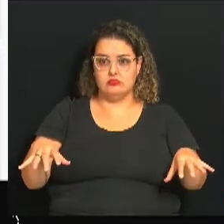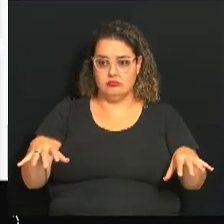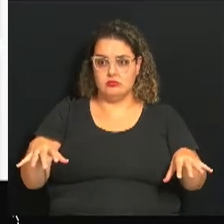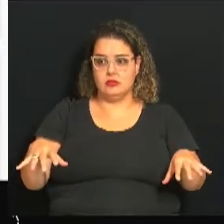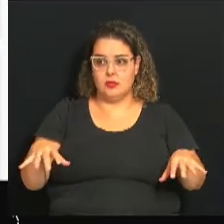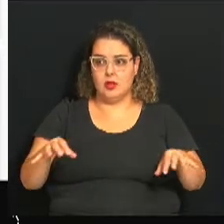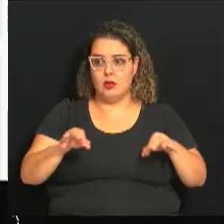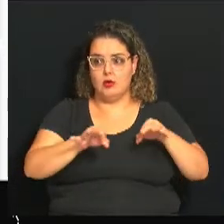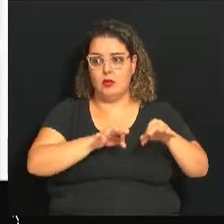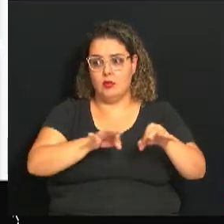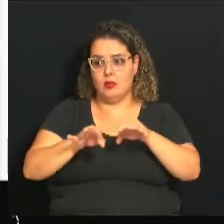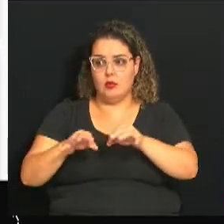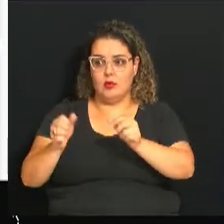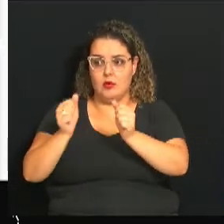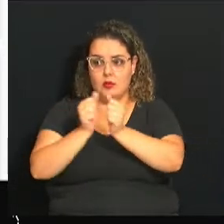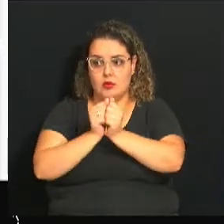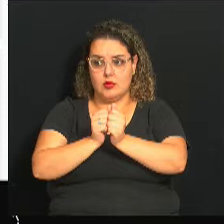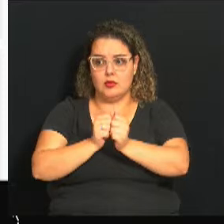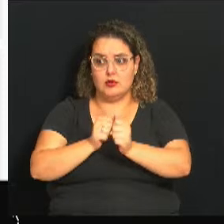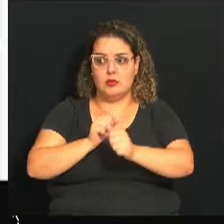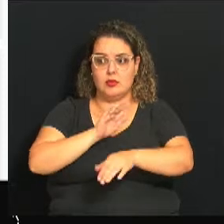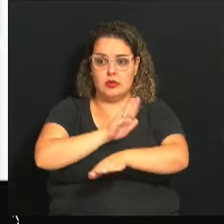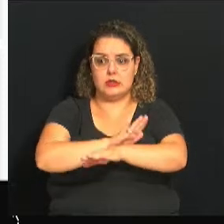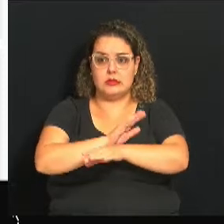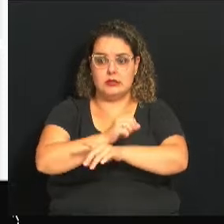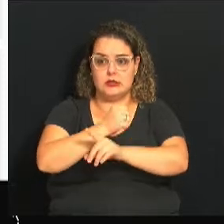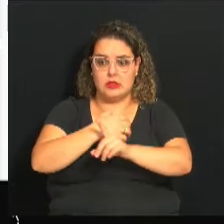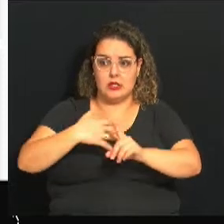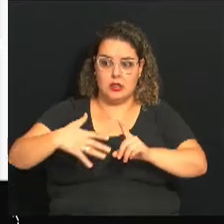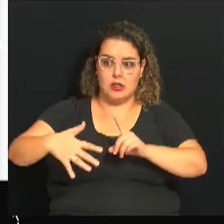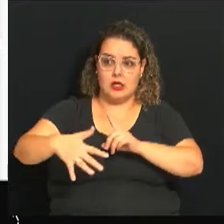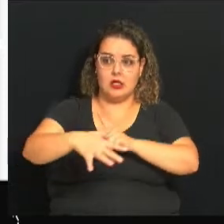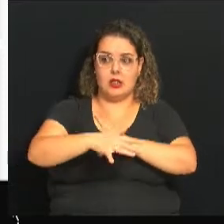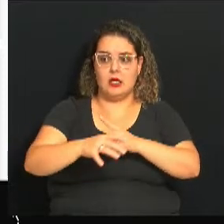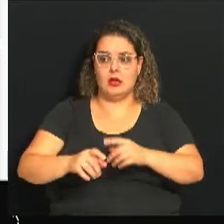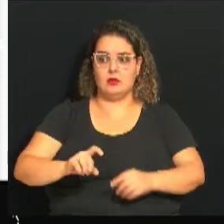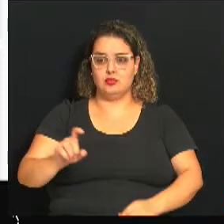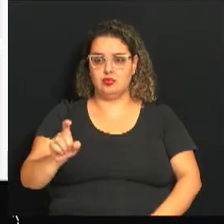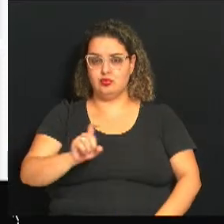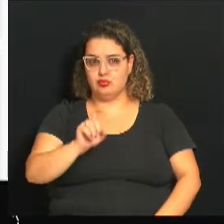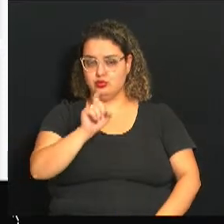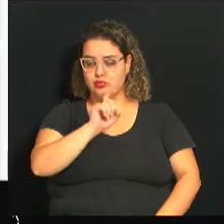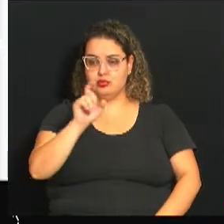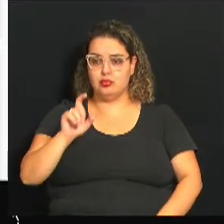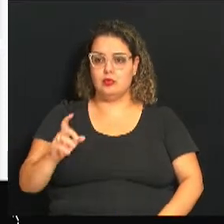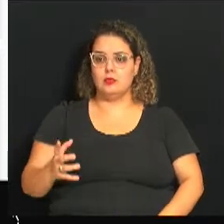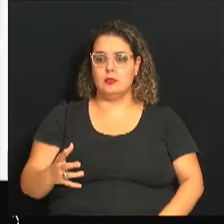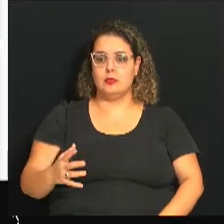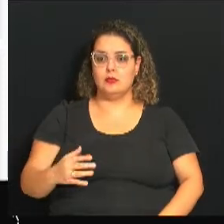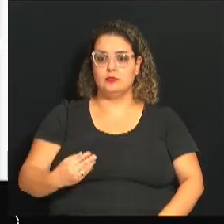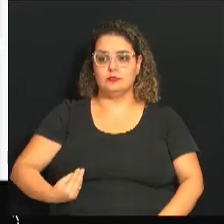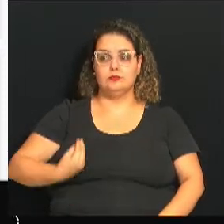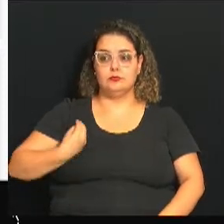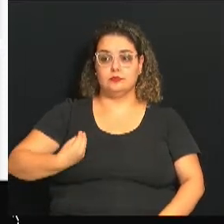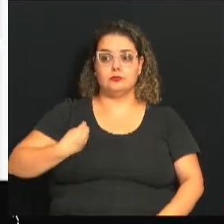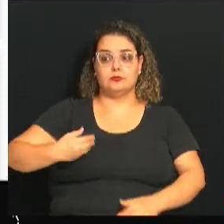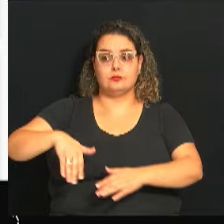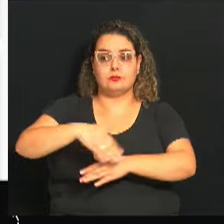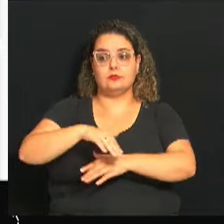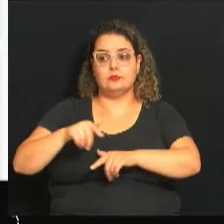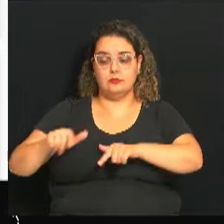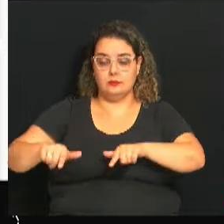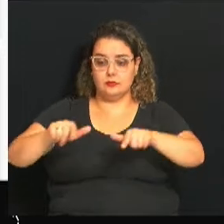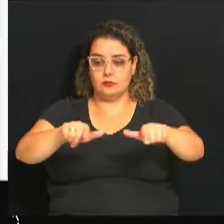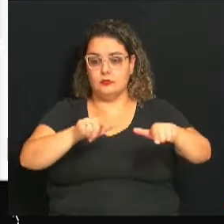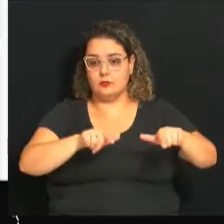programa junto com a assistência social, né, com relação a essas pichações, com relação aos moradores de rua que vivem nessas regiões,